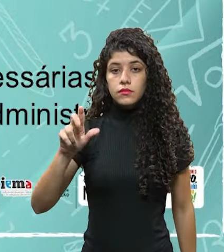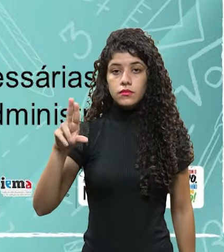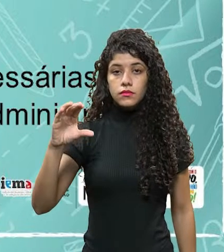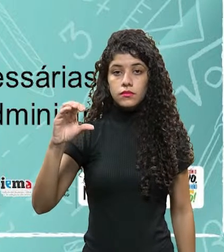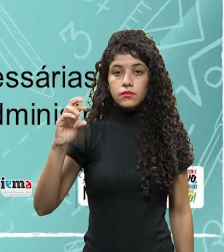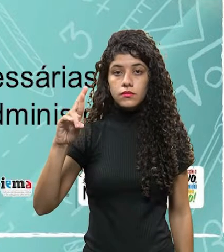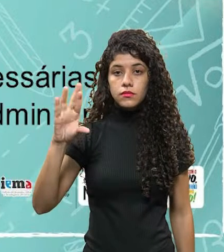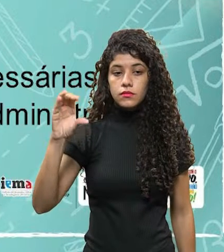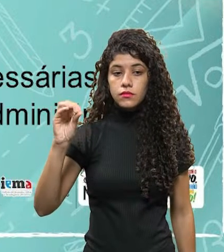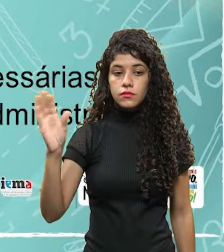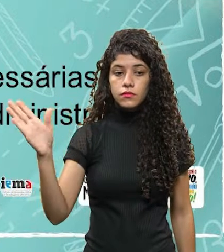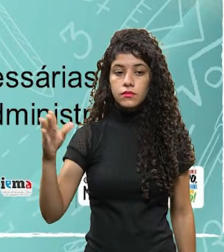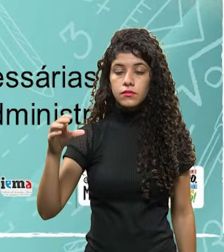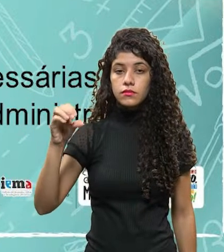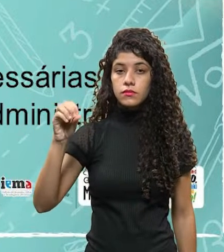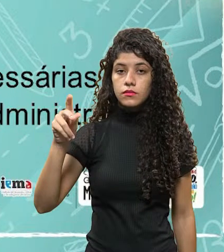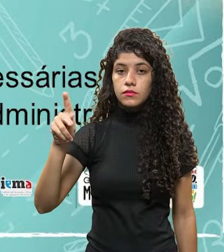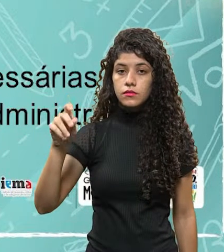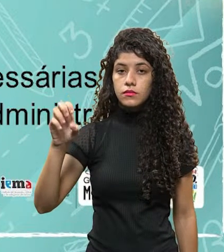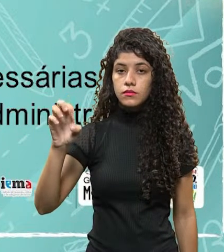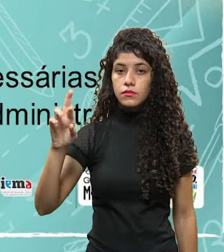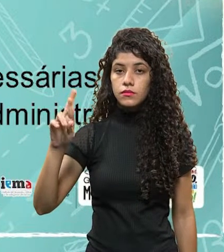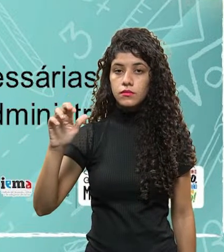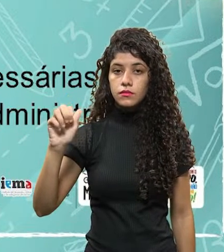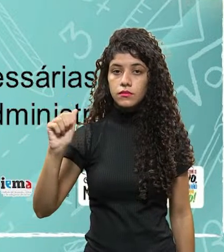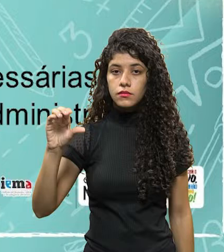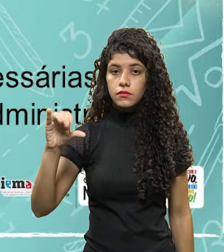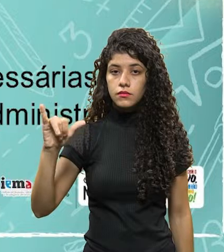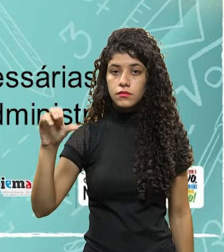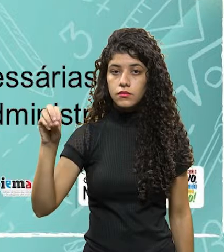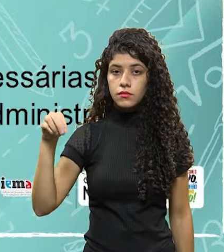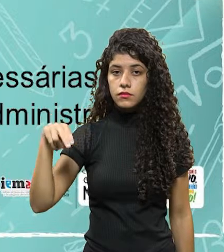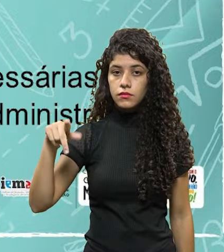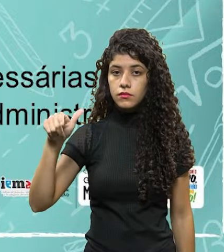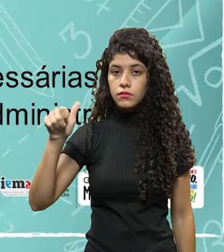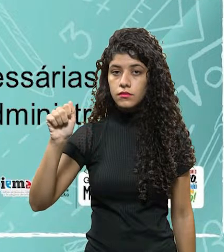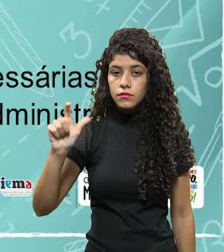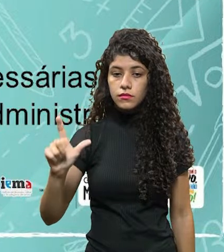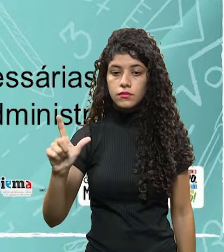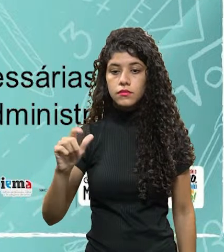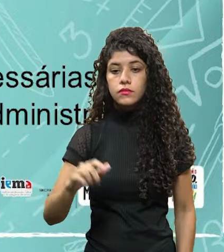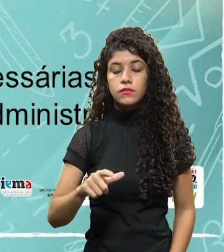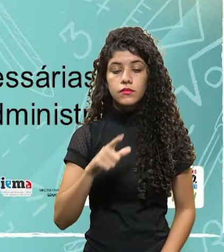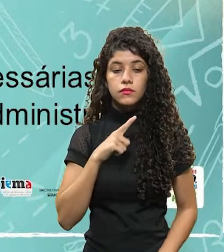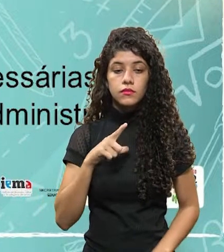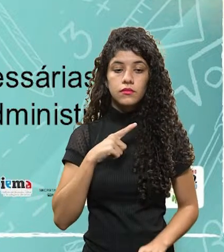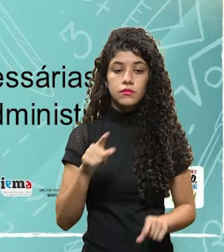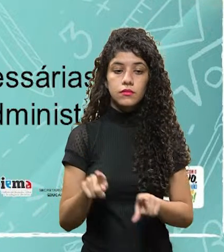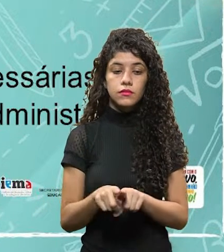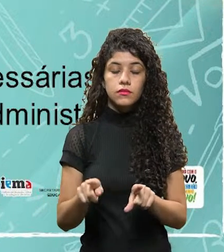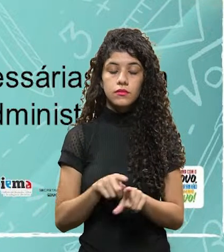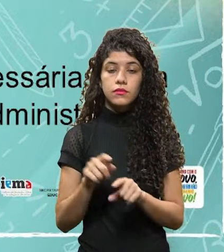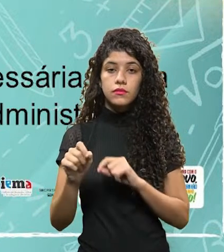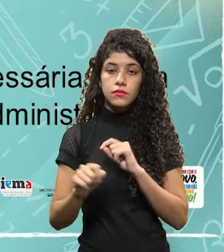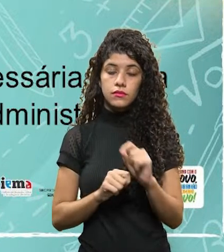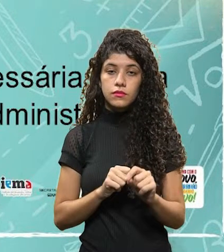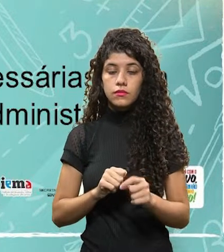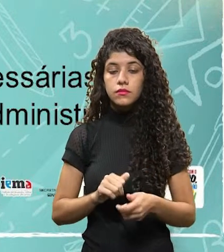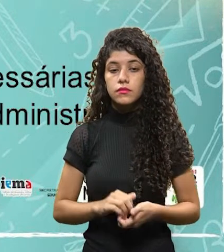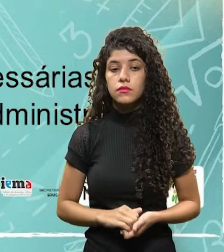O lucro operacional equivale à diferença entre o lucro bruto e as